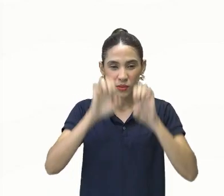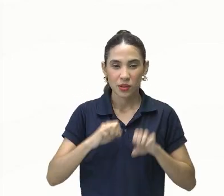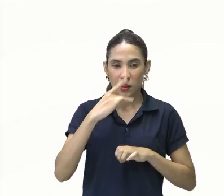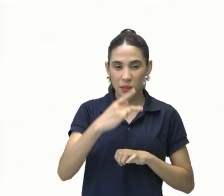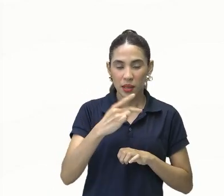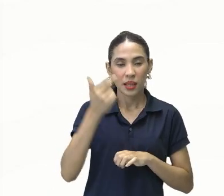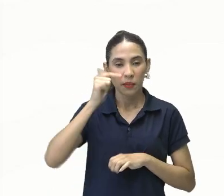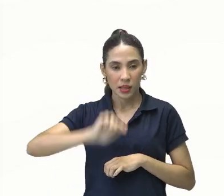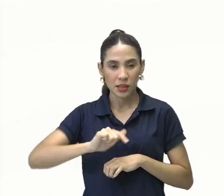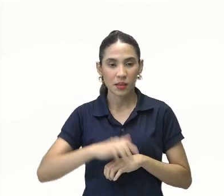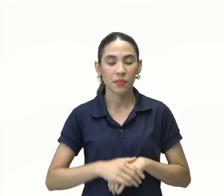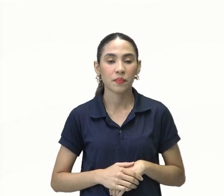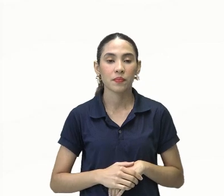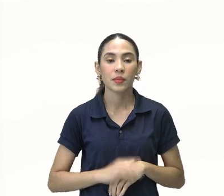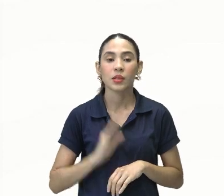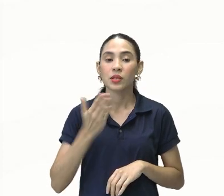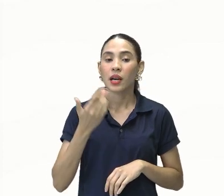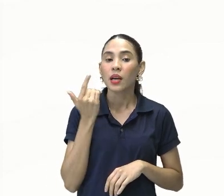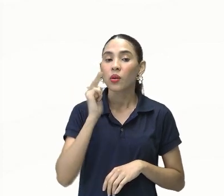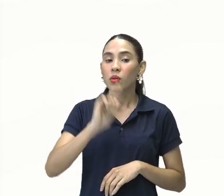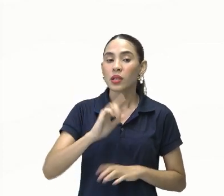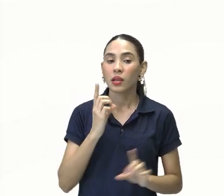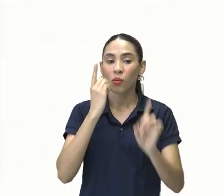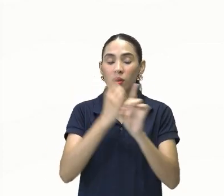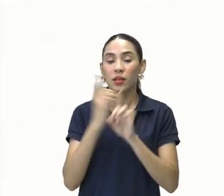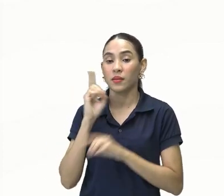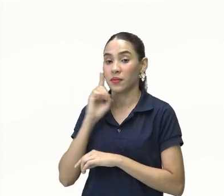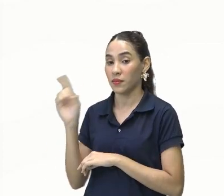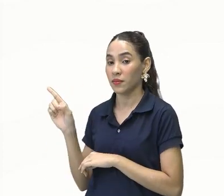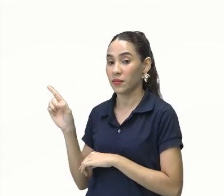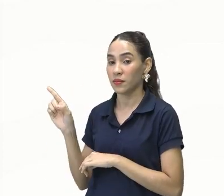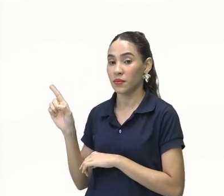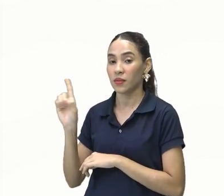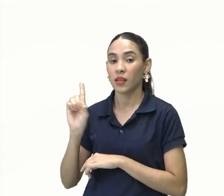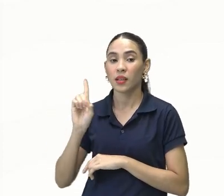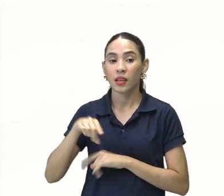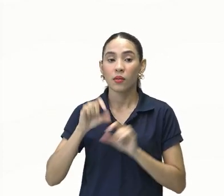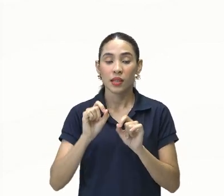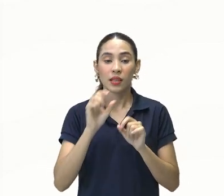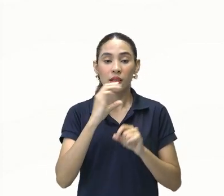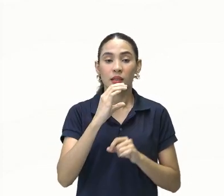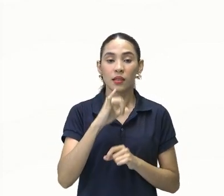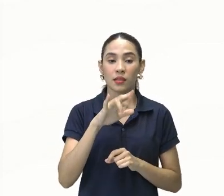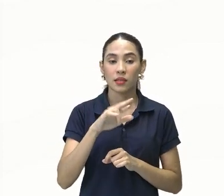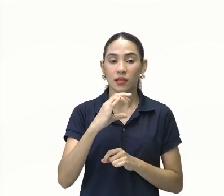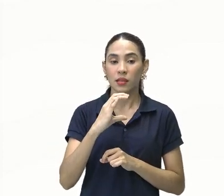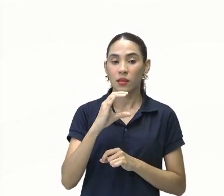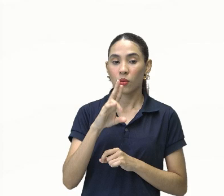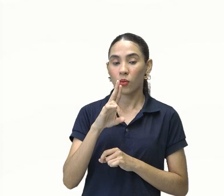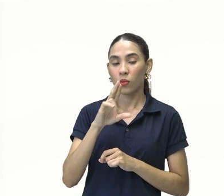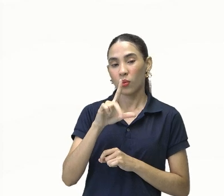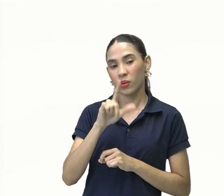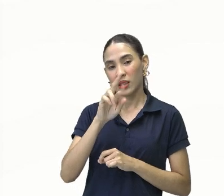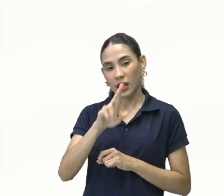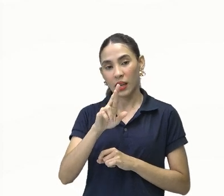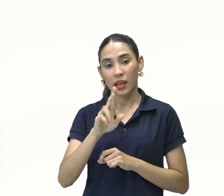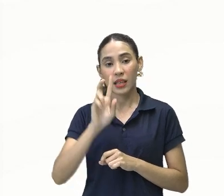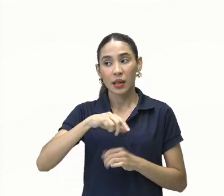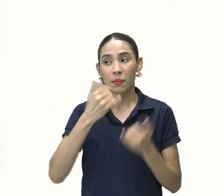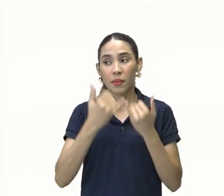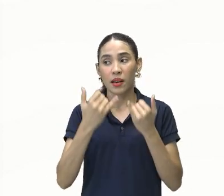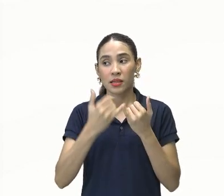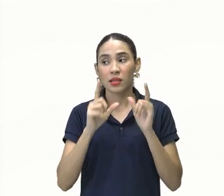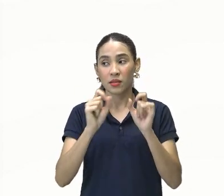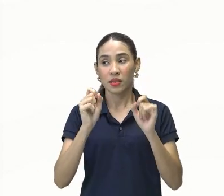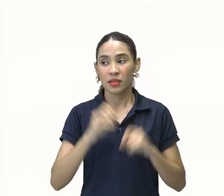permutação com repetição, a gente já chega no resultado que a nossa permutação circular, né, será bem parecida com a